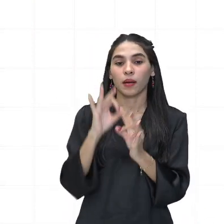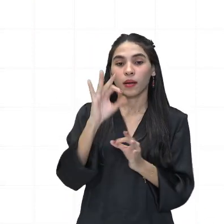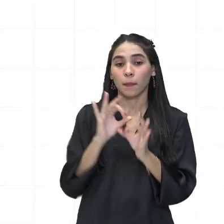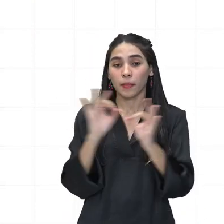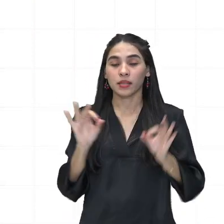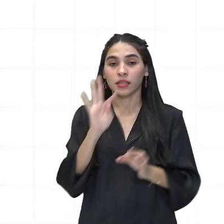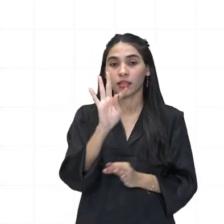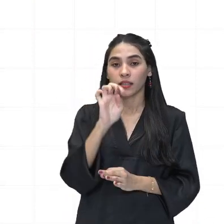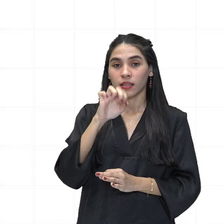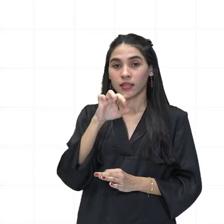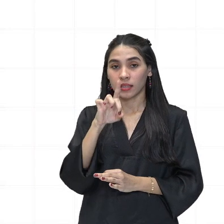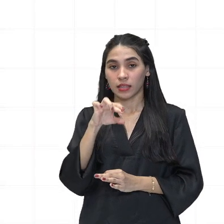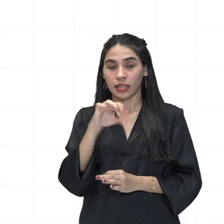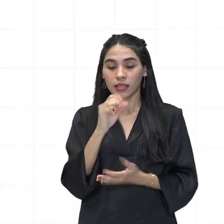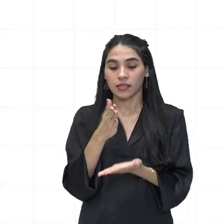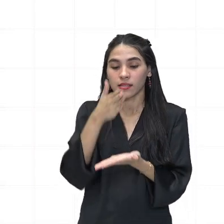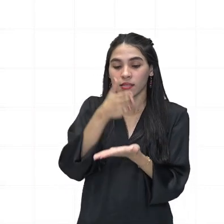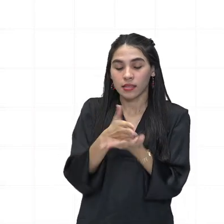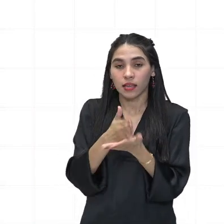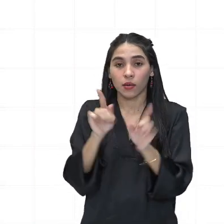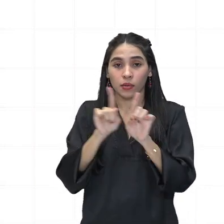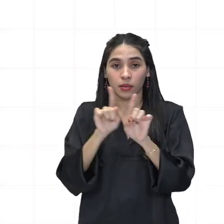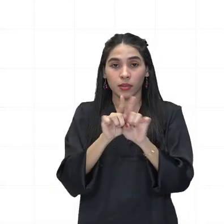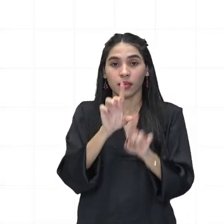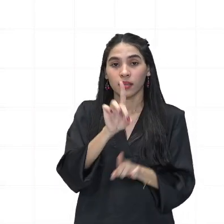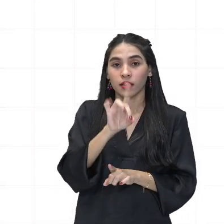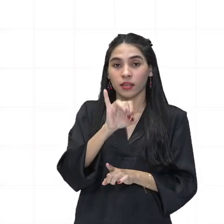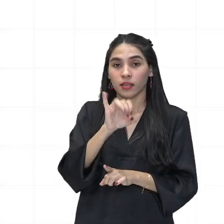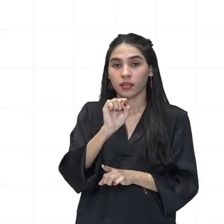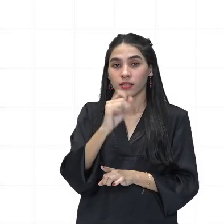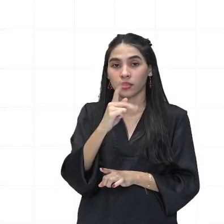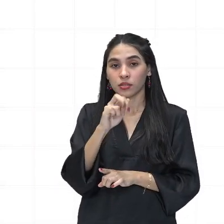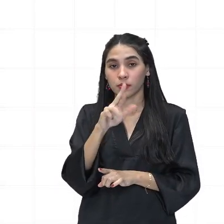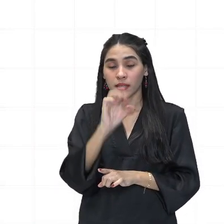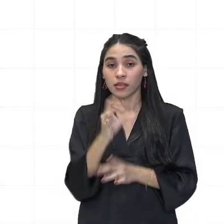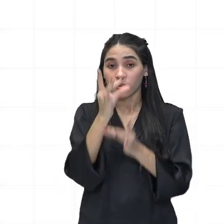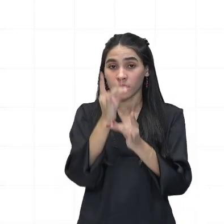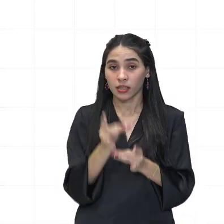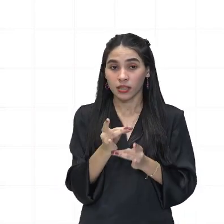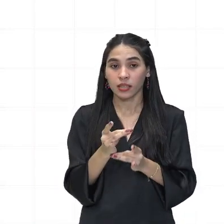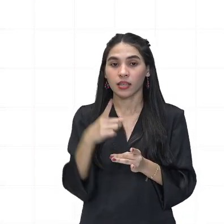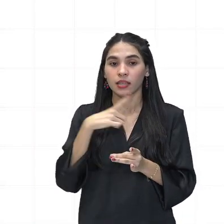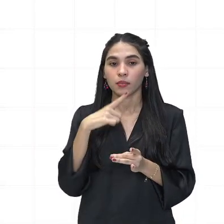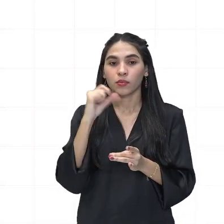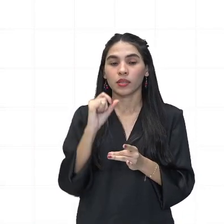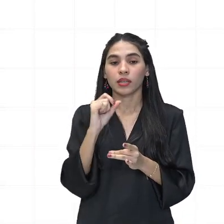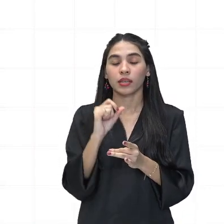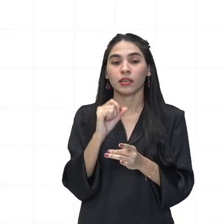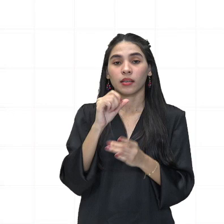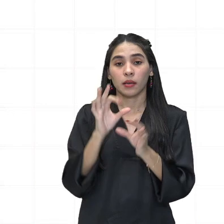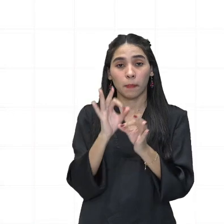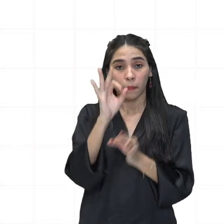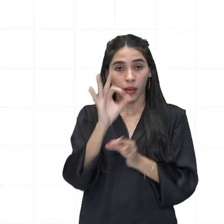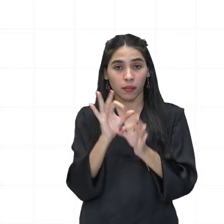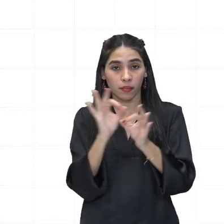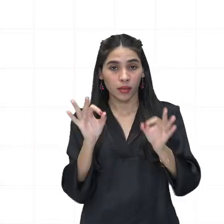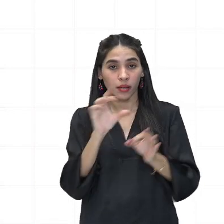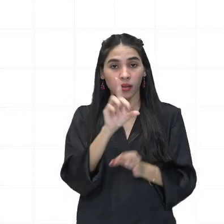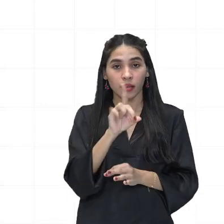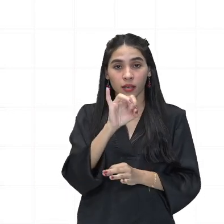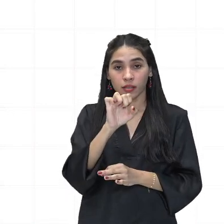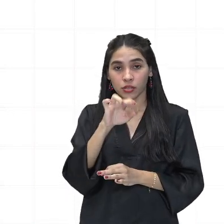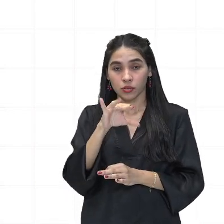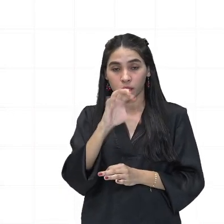tendência central e de dispersão, detalhamento, medidas de dispersão, amplitude